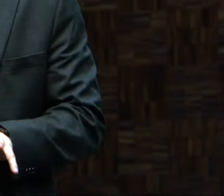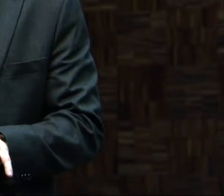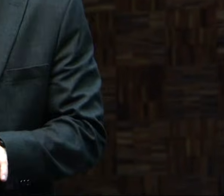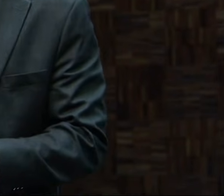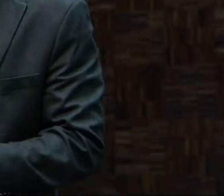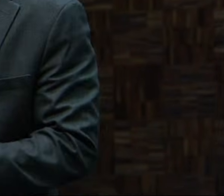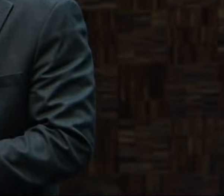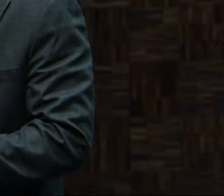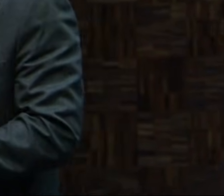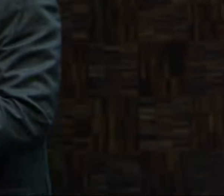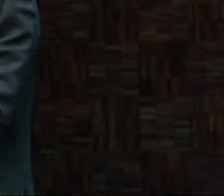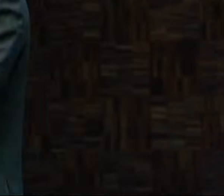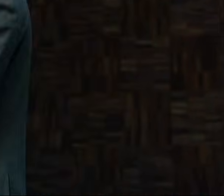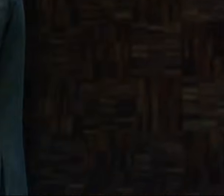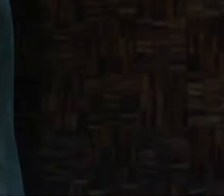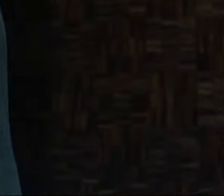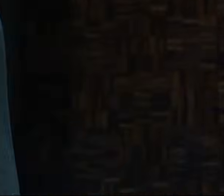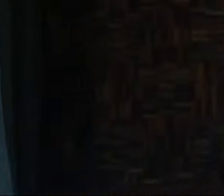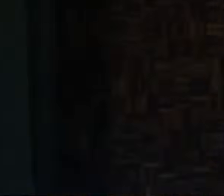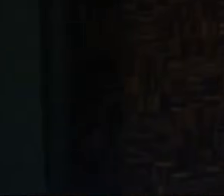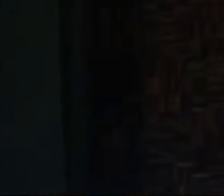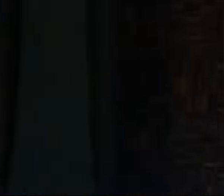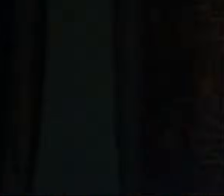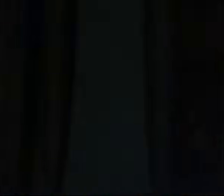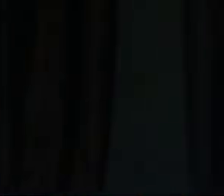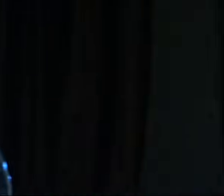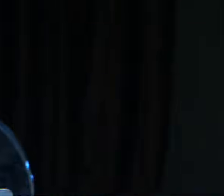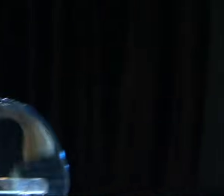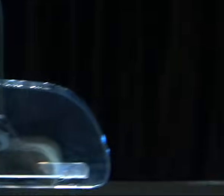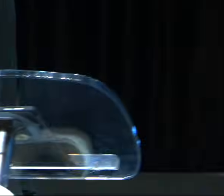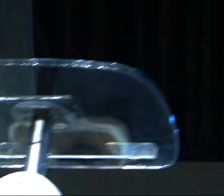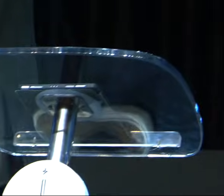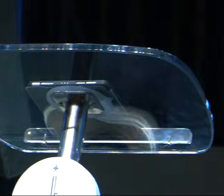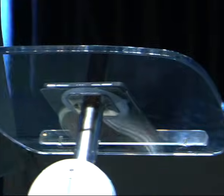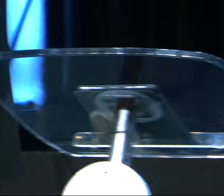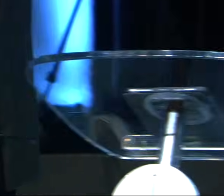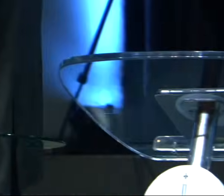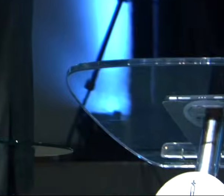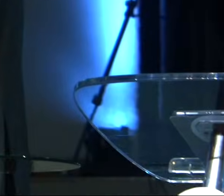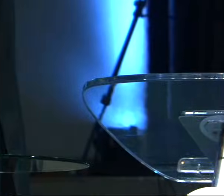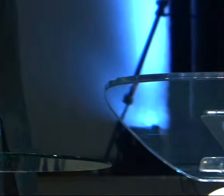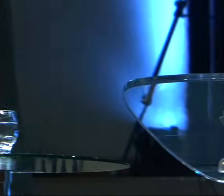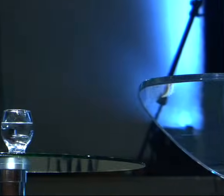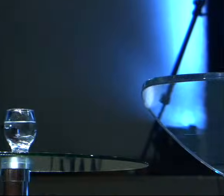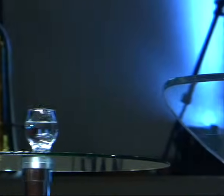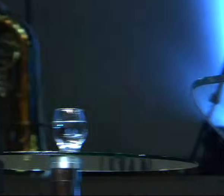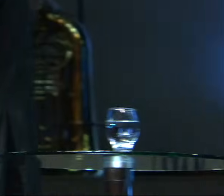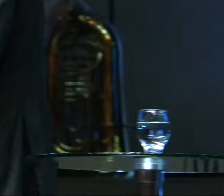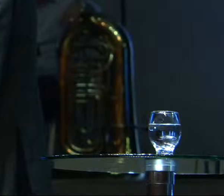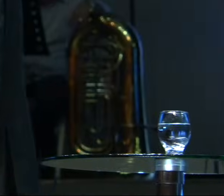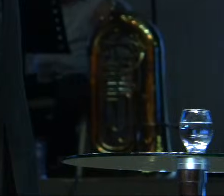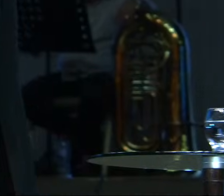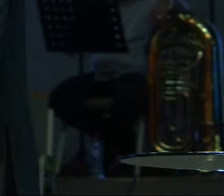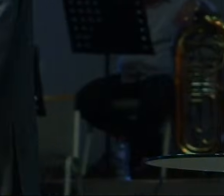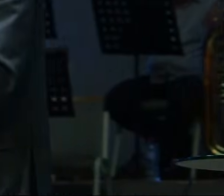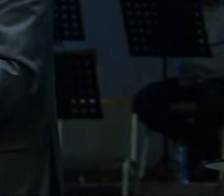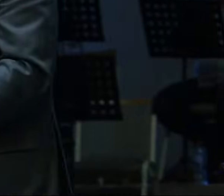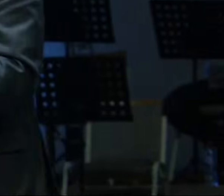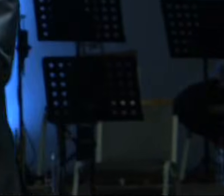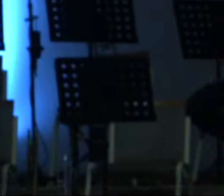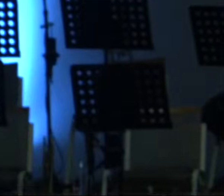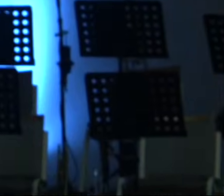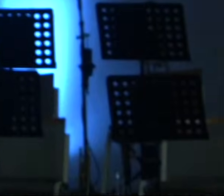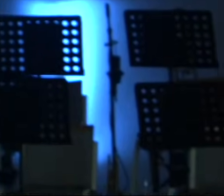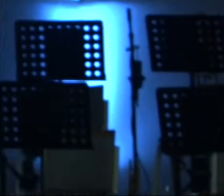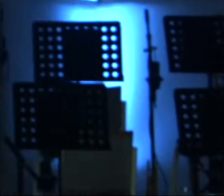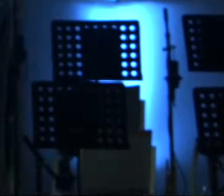seus. Eu acho bonito que a Bíblia fala de várias formas de consagrarmos a nossa família ao Senhor.